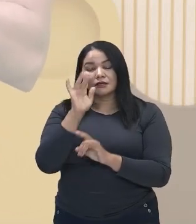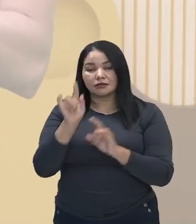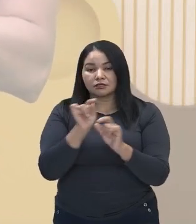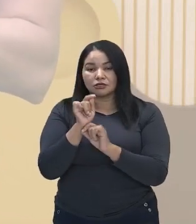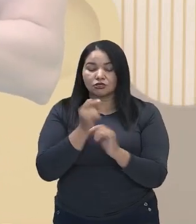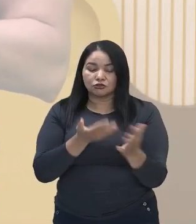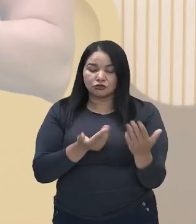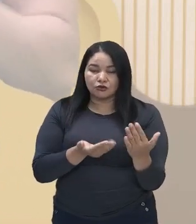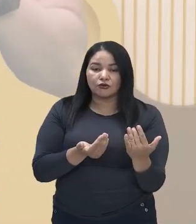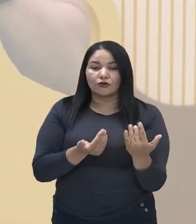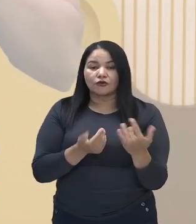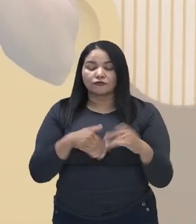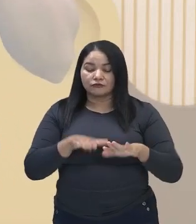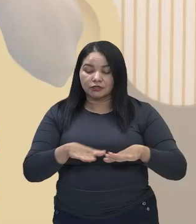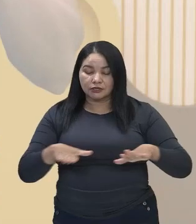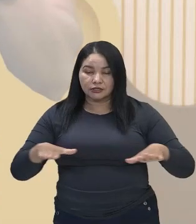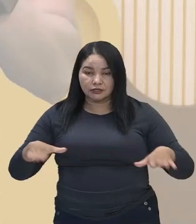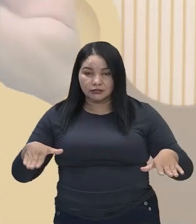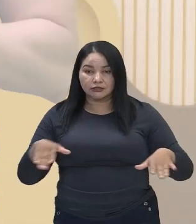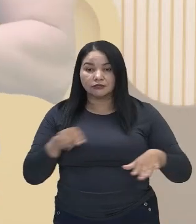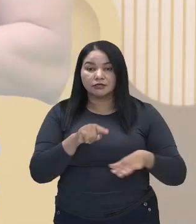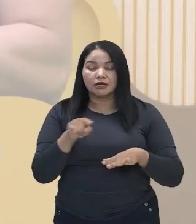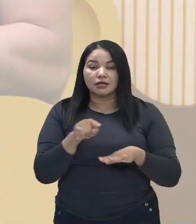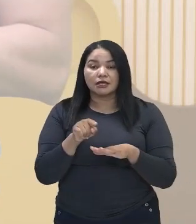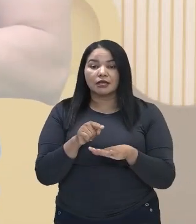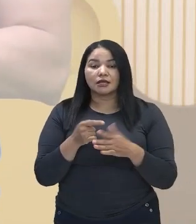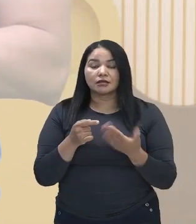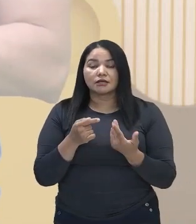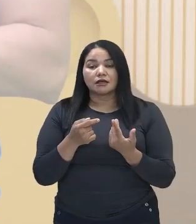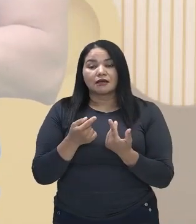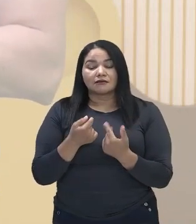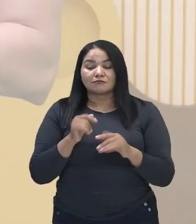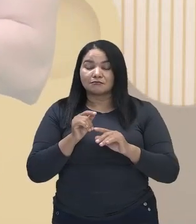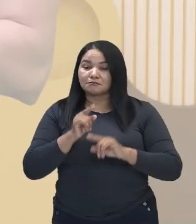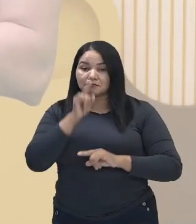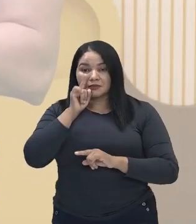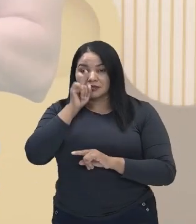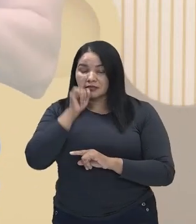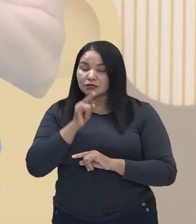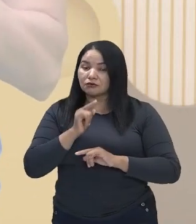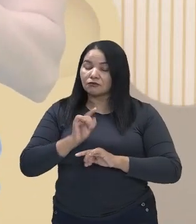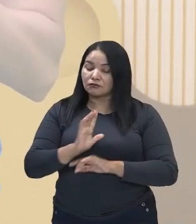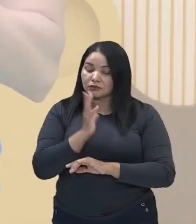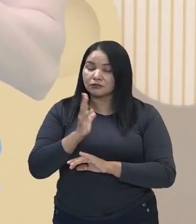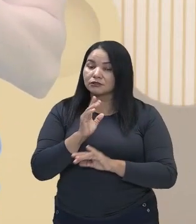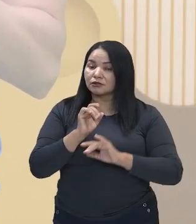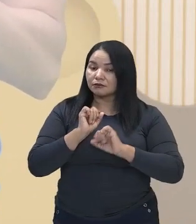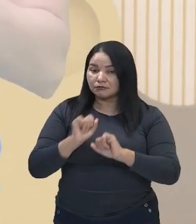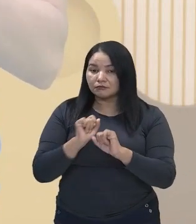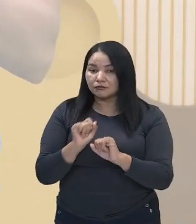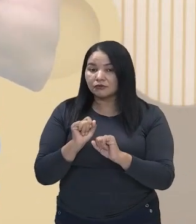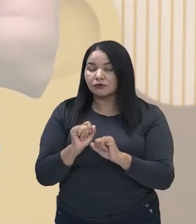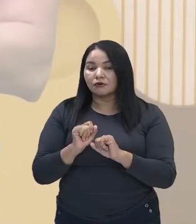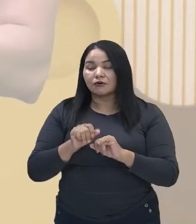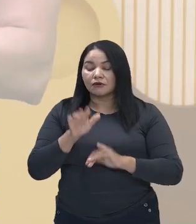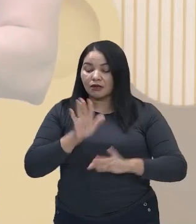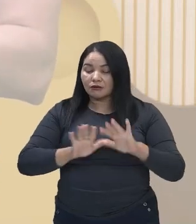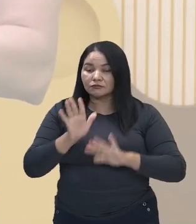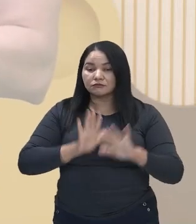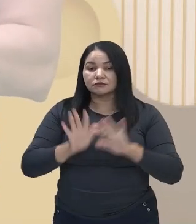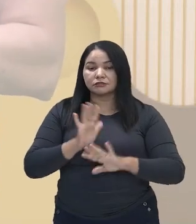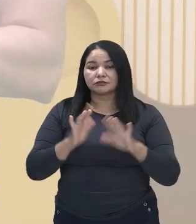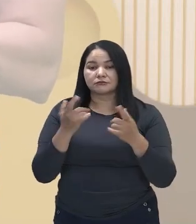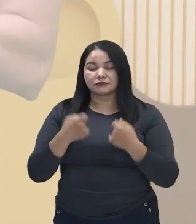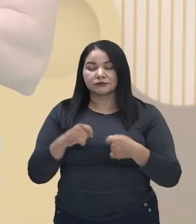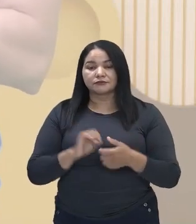jovens, crianças, estão mais vulneráveis ali a uma série de situações que podem, obviamente, trazer perigo para as suas vidas,